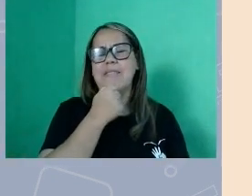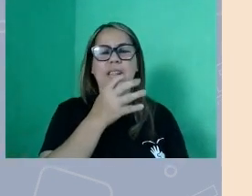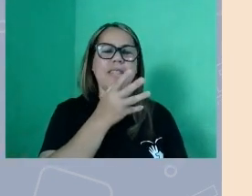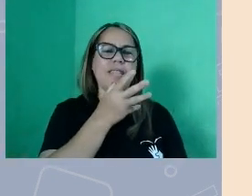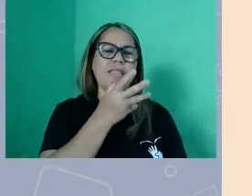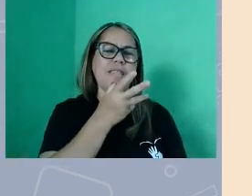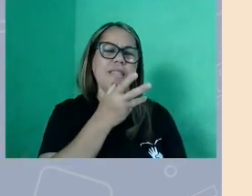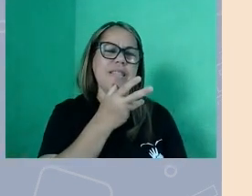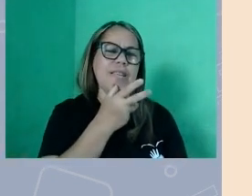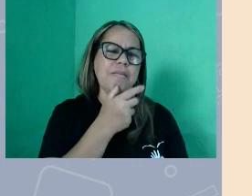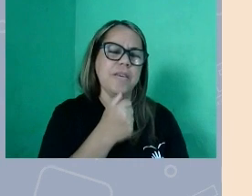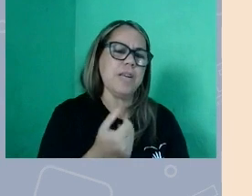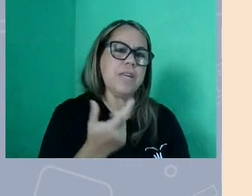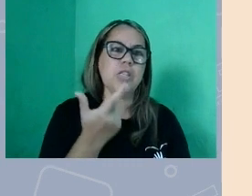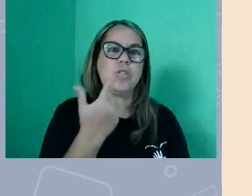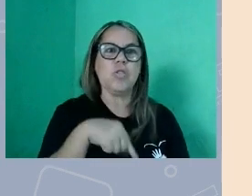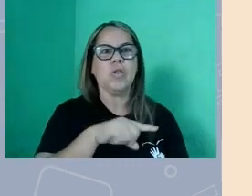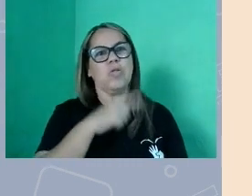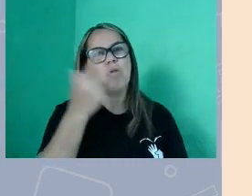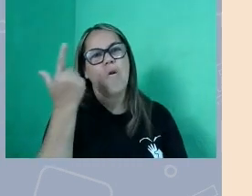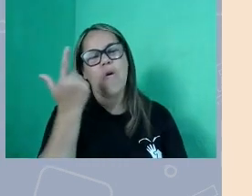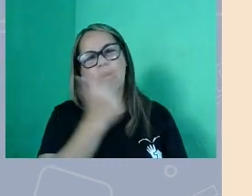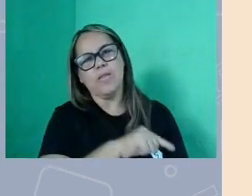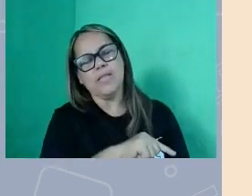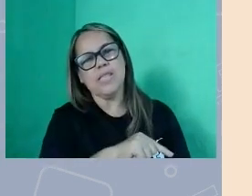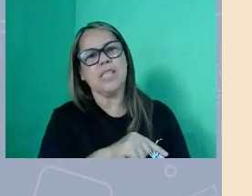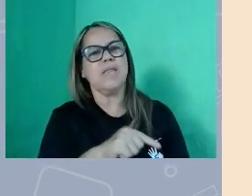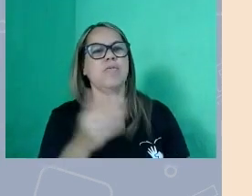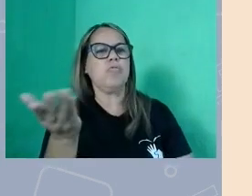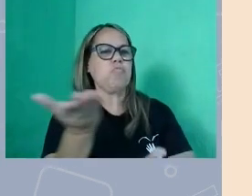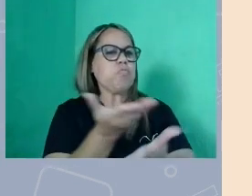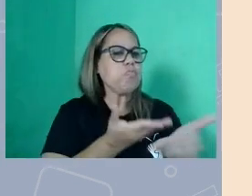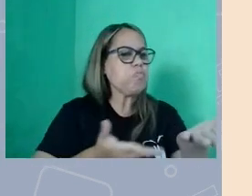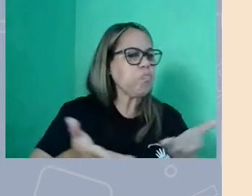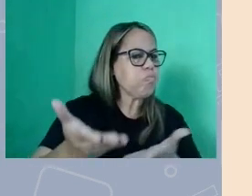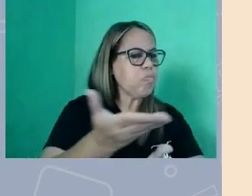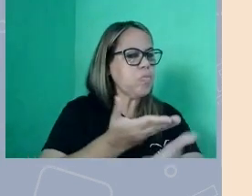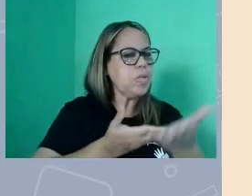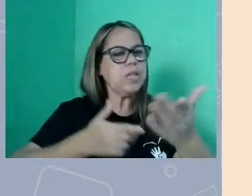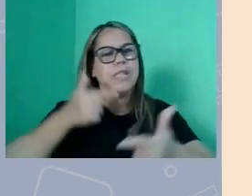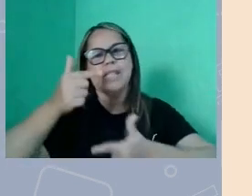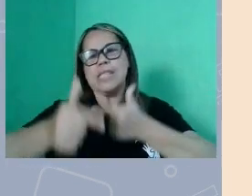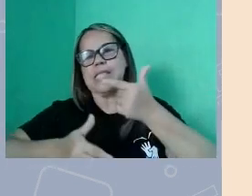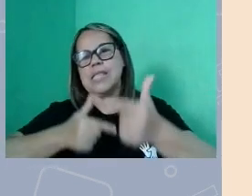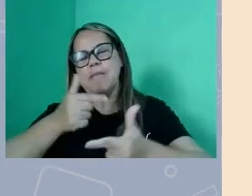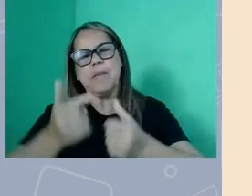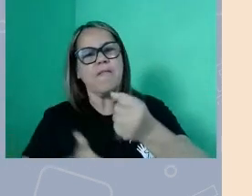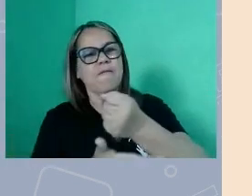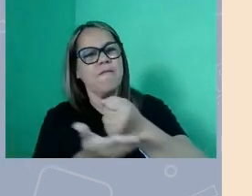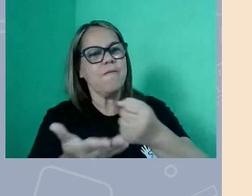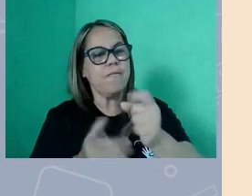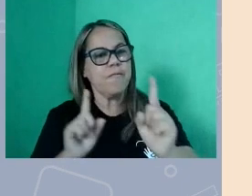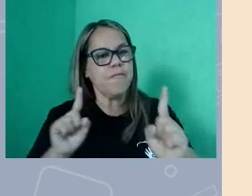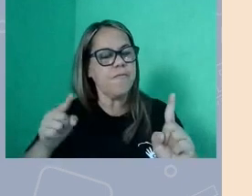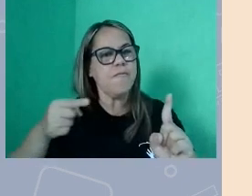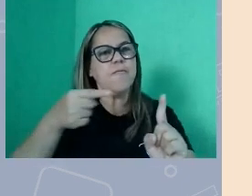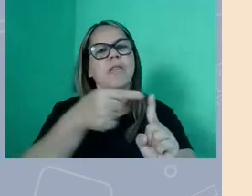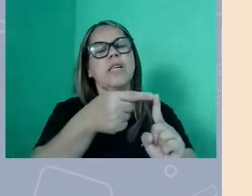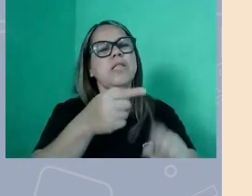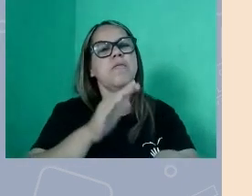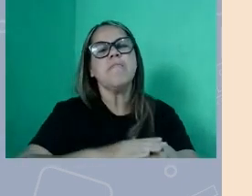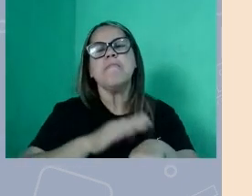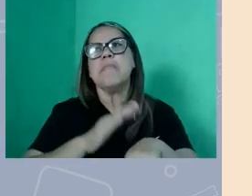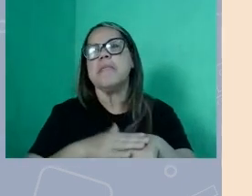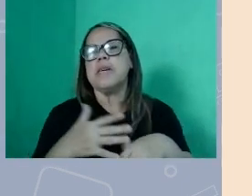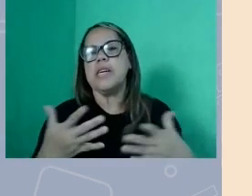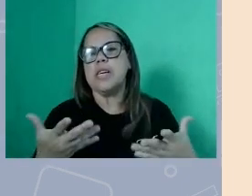para a gente um dia ter as relações de trabalho pautadas por bases mais vamos dizer